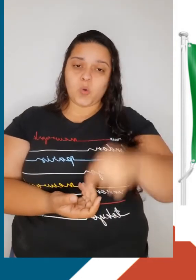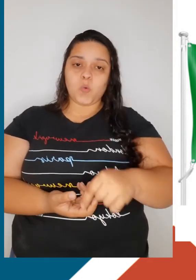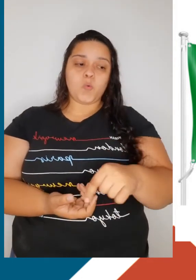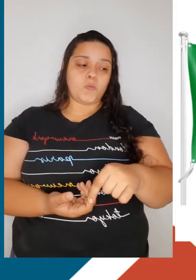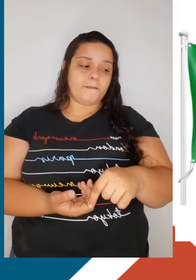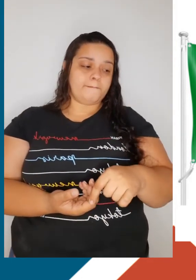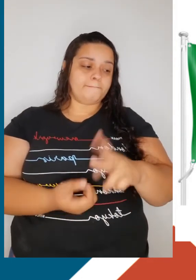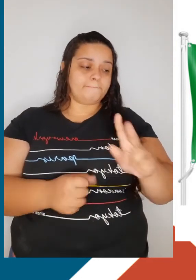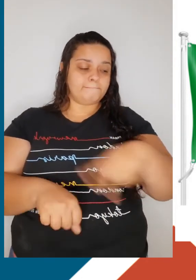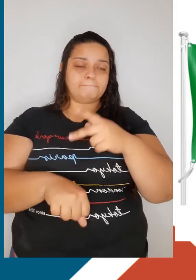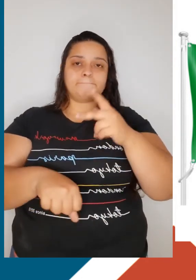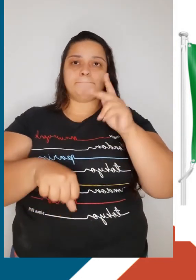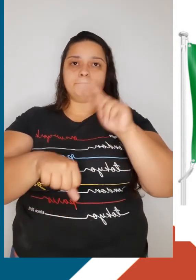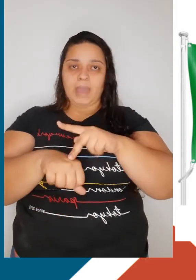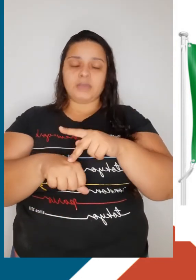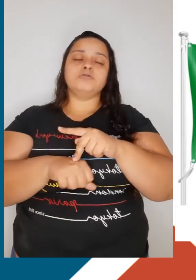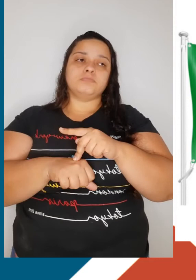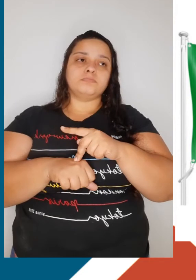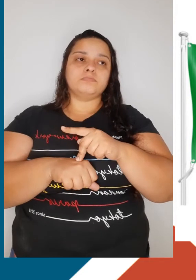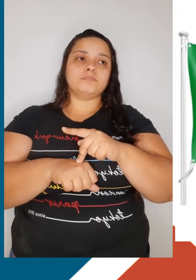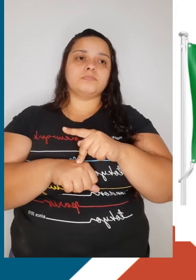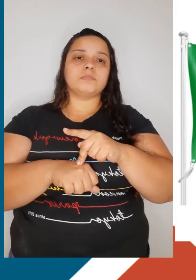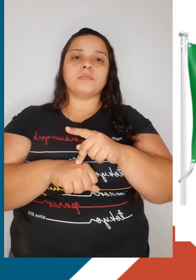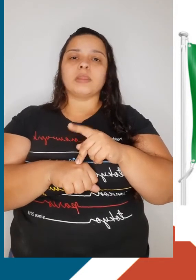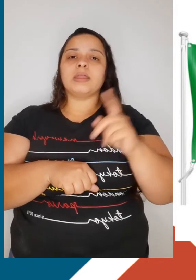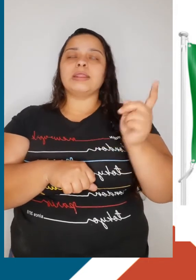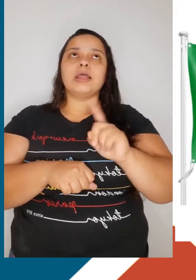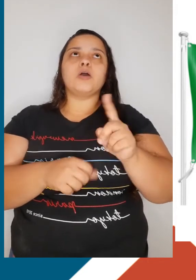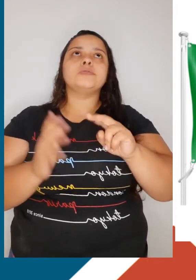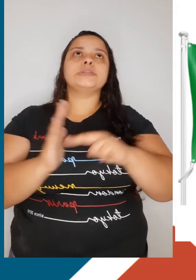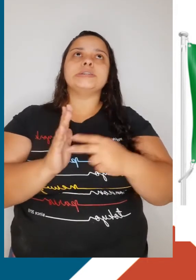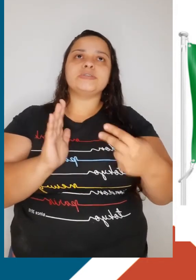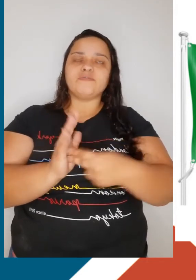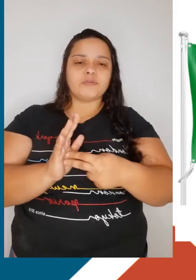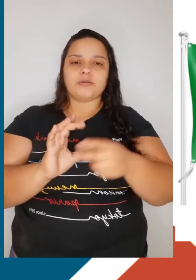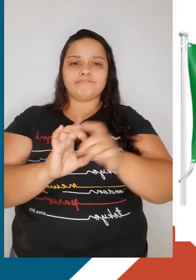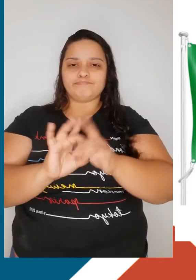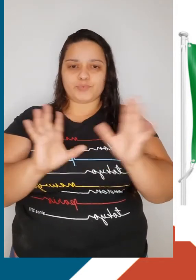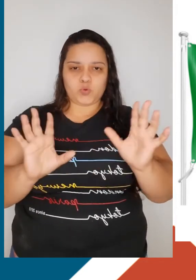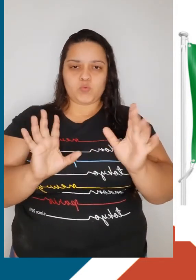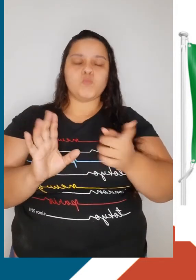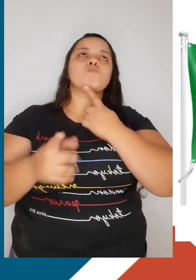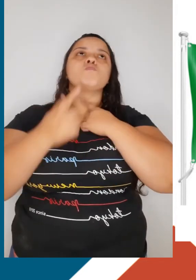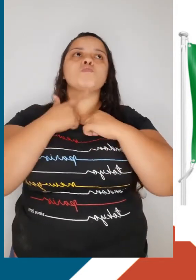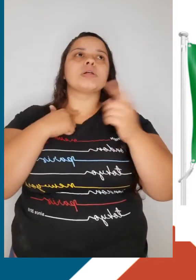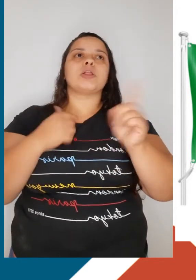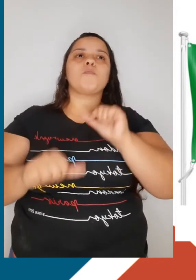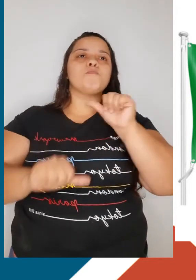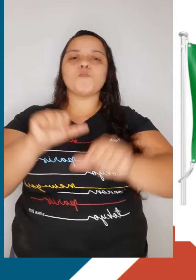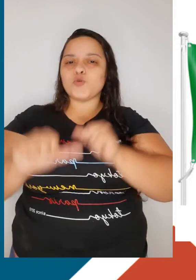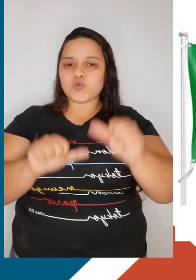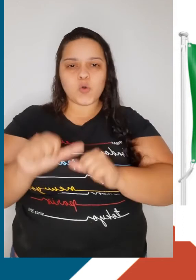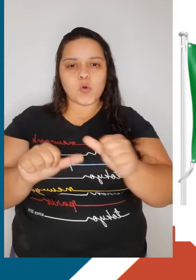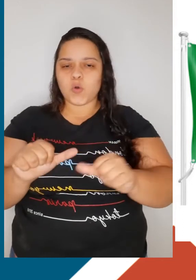A solução monárquica e a busca da unidade territorial não significou, essa emancipação não